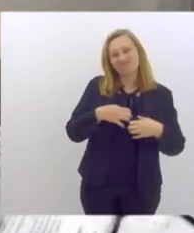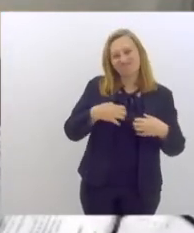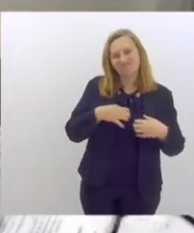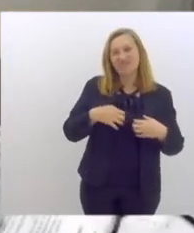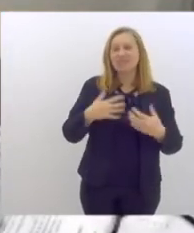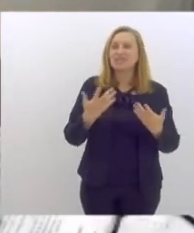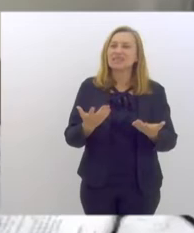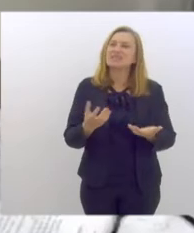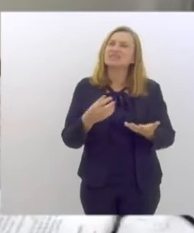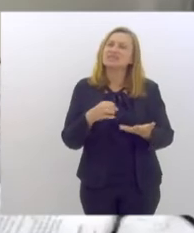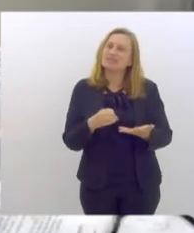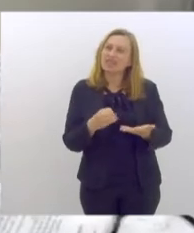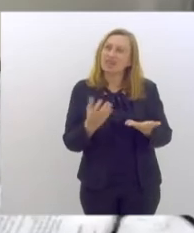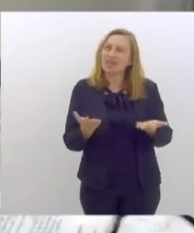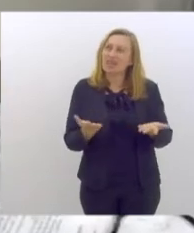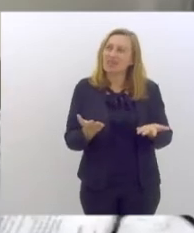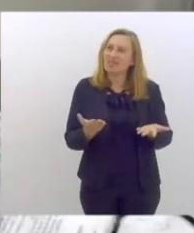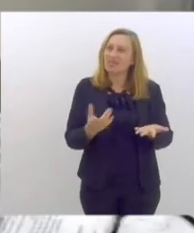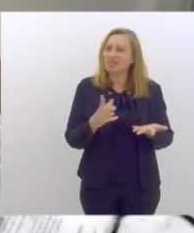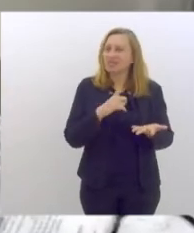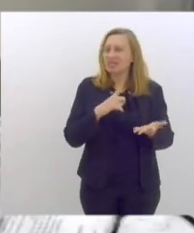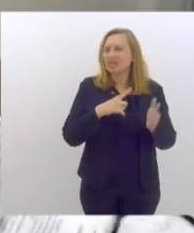vai ter